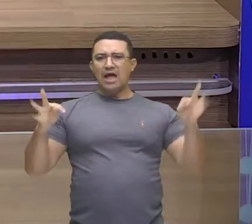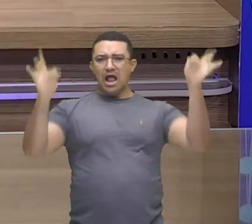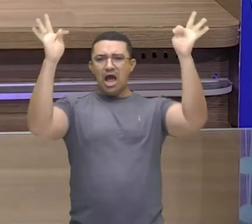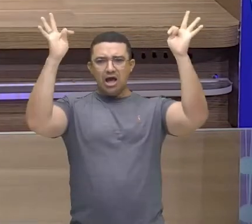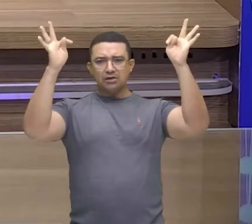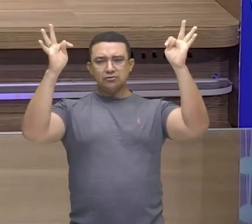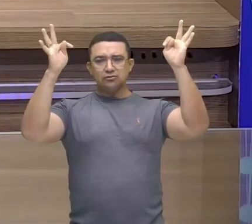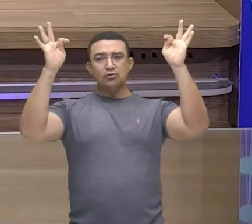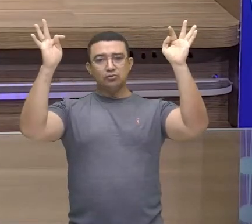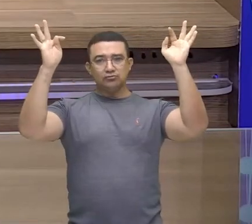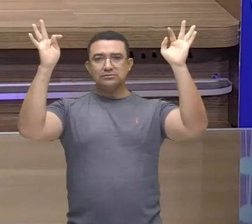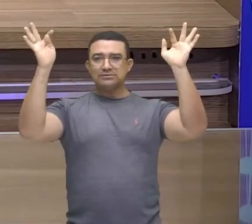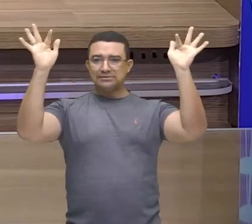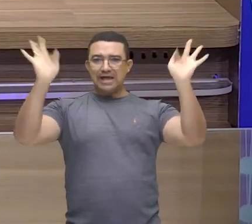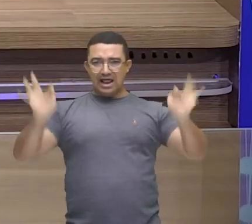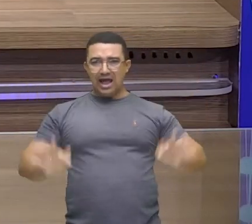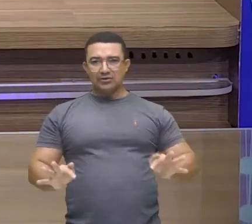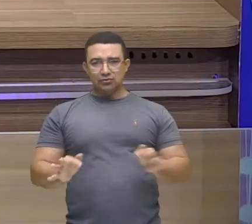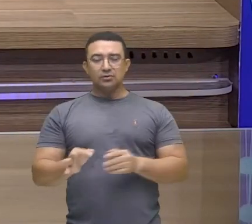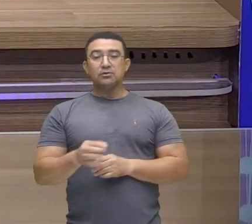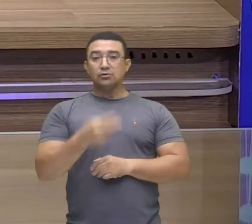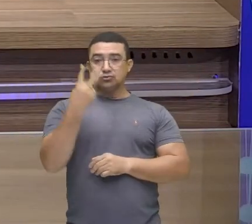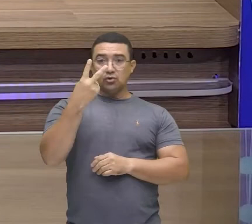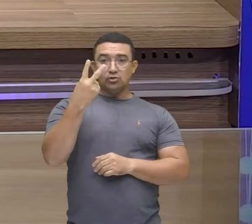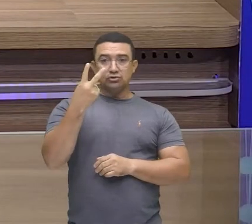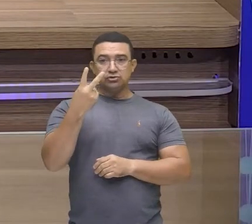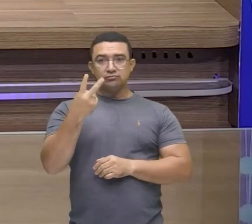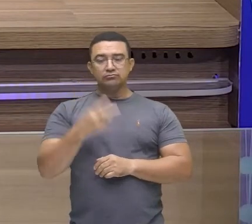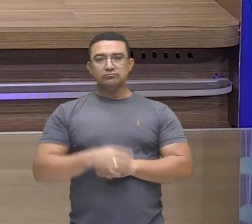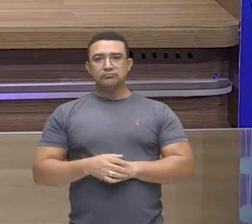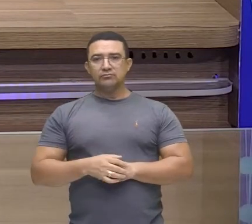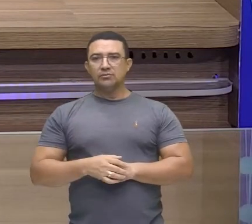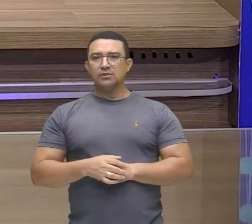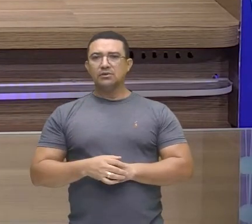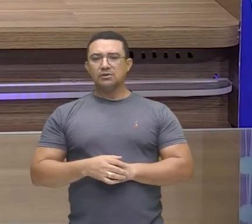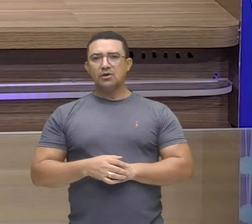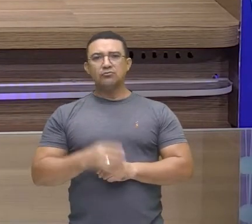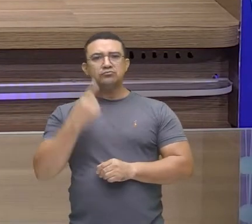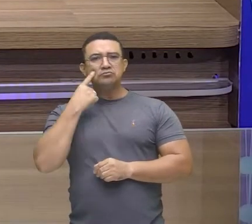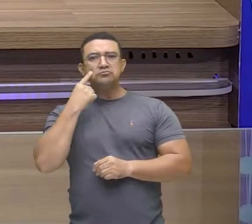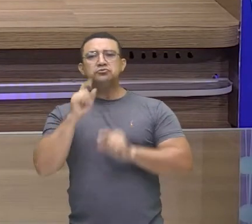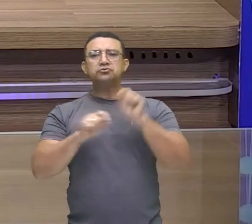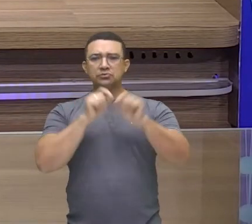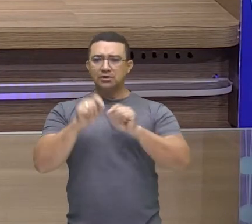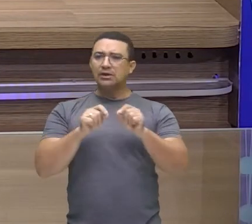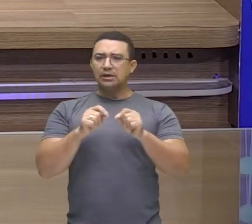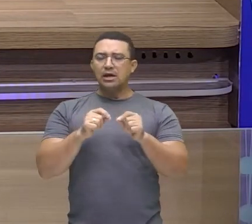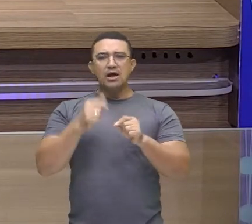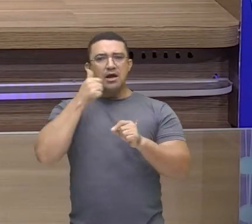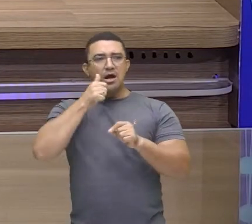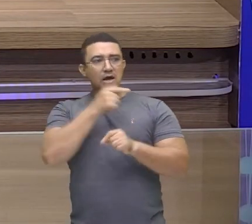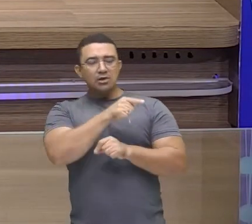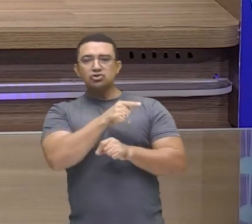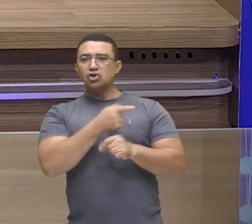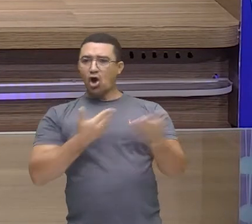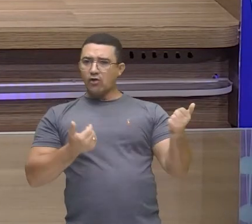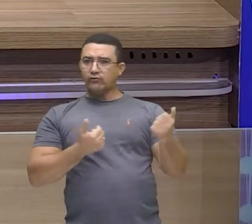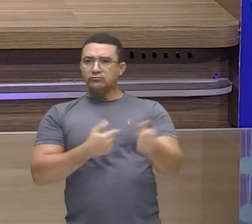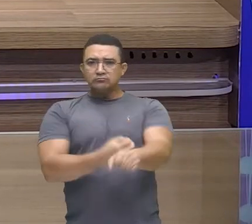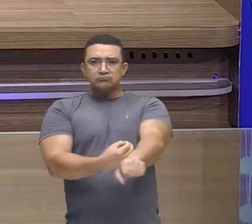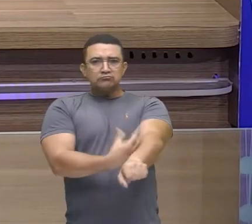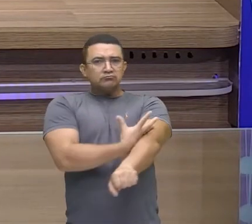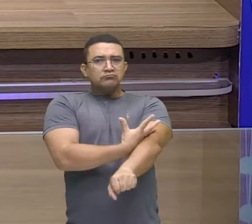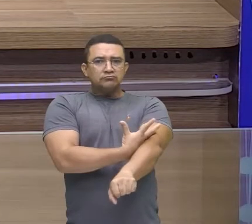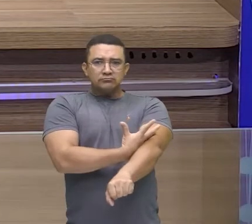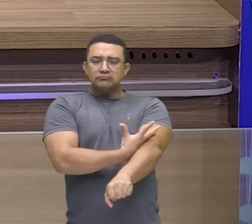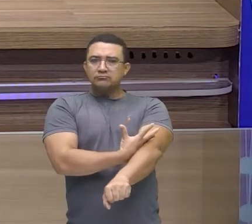para a estrada, quase matam a moça. Ela saiu numa violência terrível, física, emocional e sexual. Esse quadro, nós